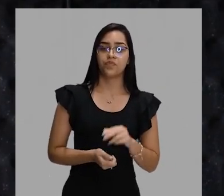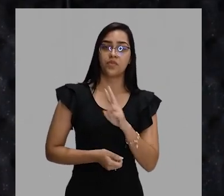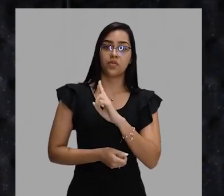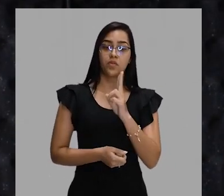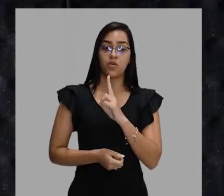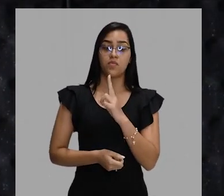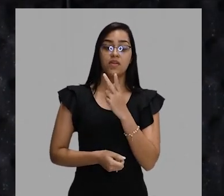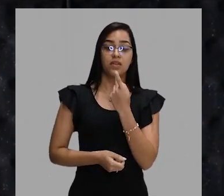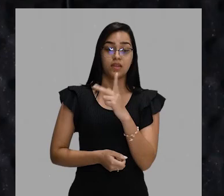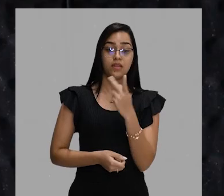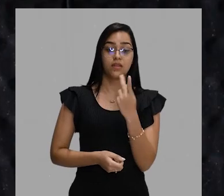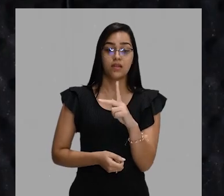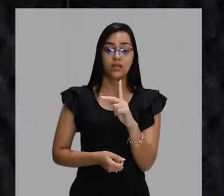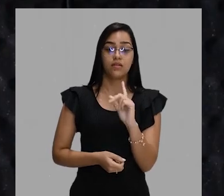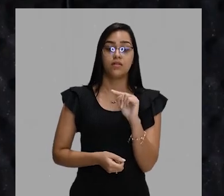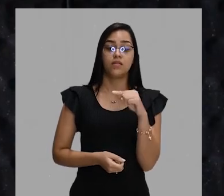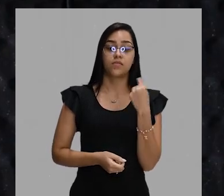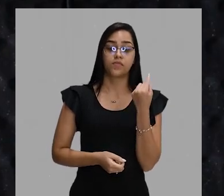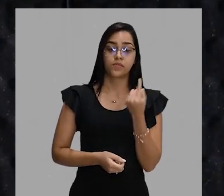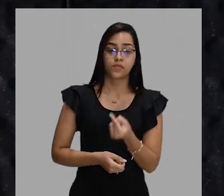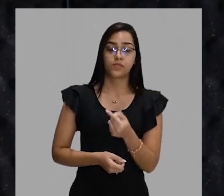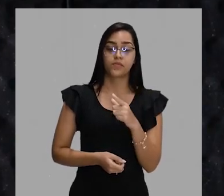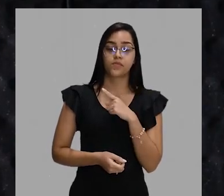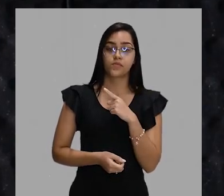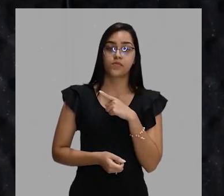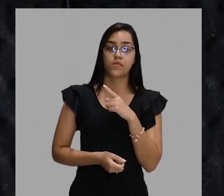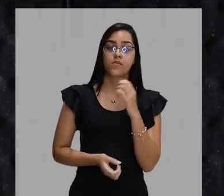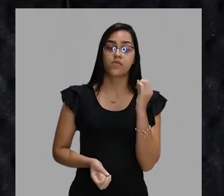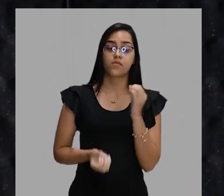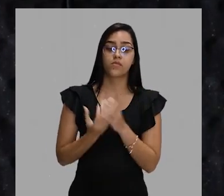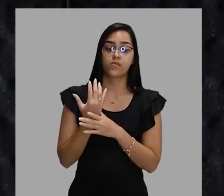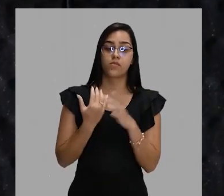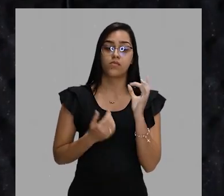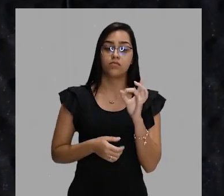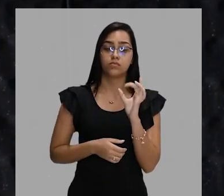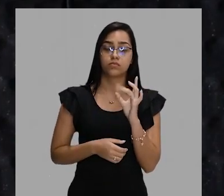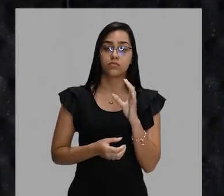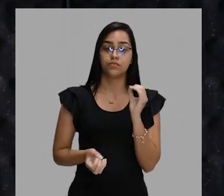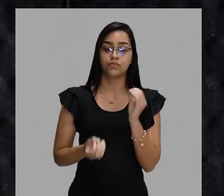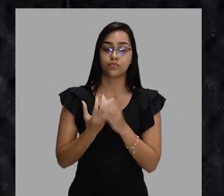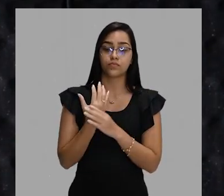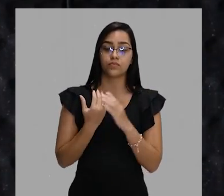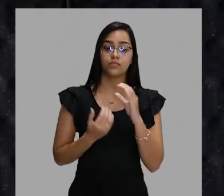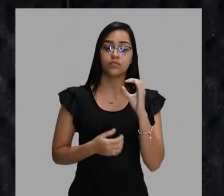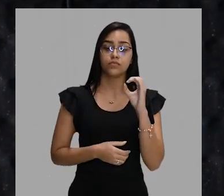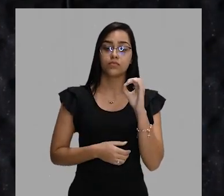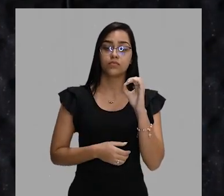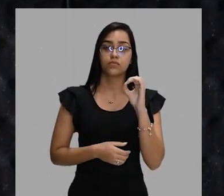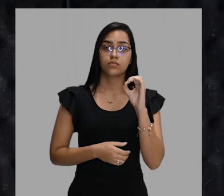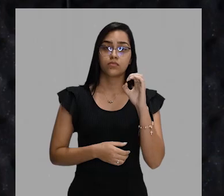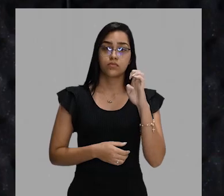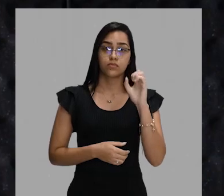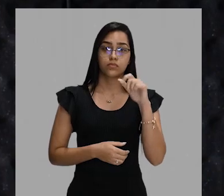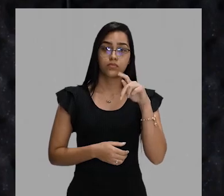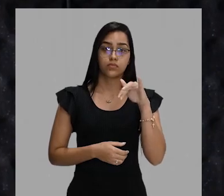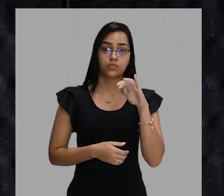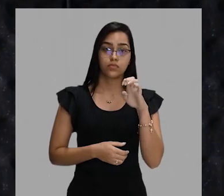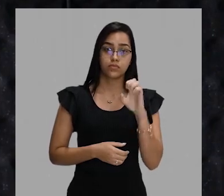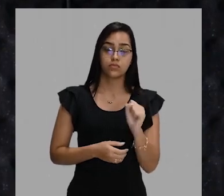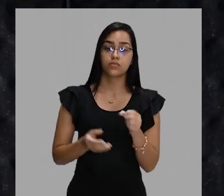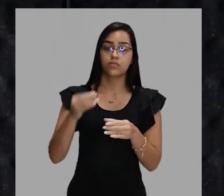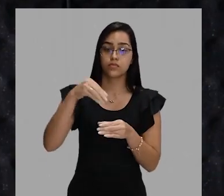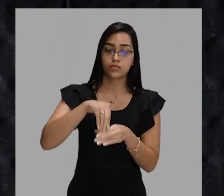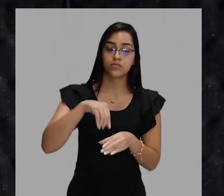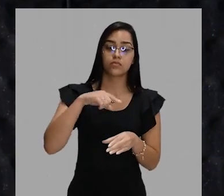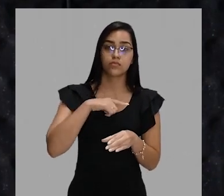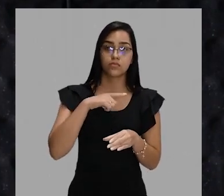nome do livro dele, que depois ficou conhecido mesmo só por A Origem das Espécies, né? E dentro desse livro aí